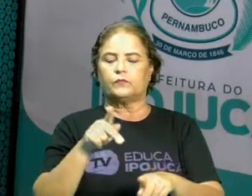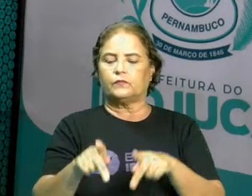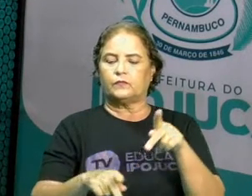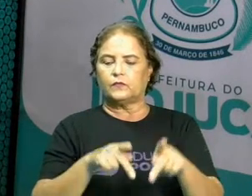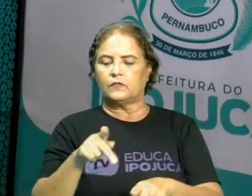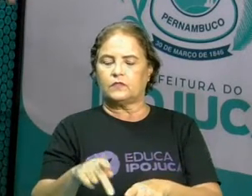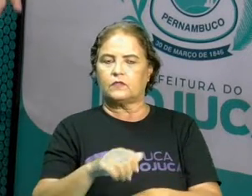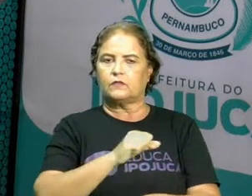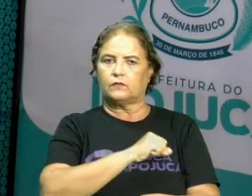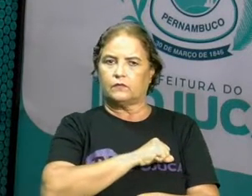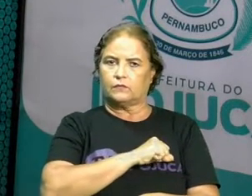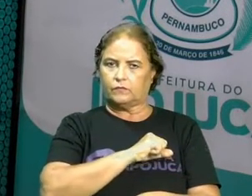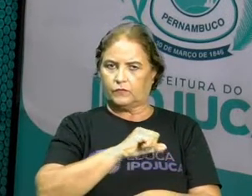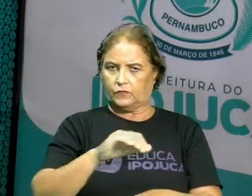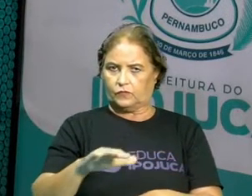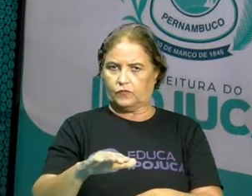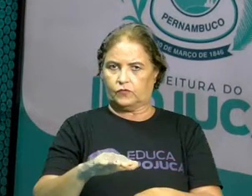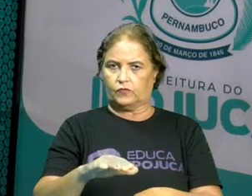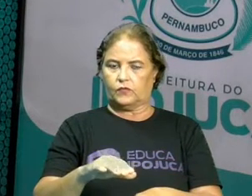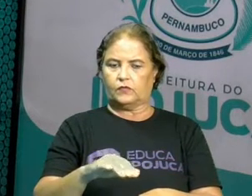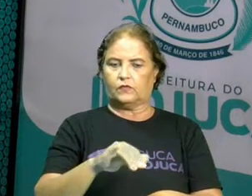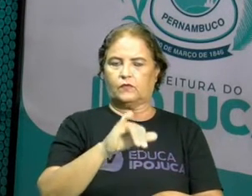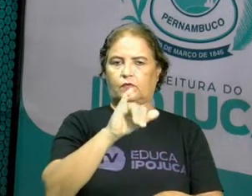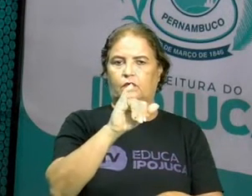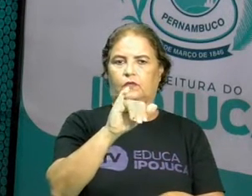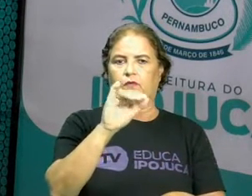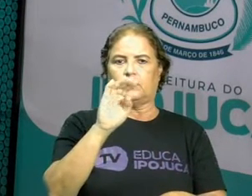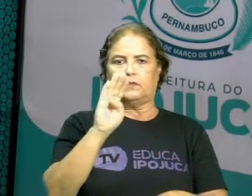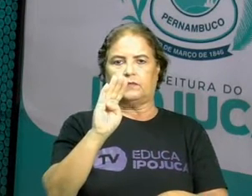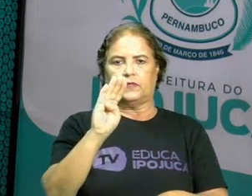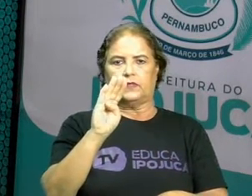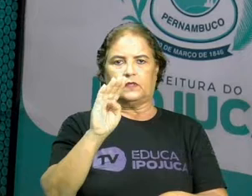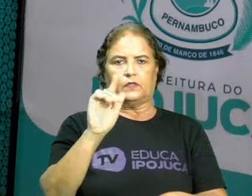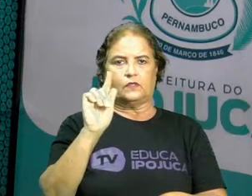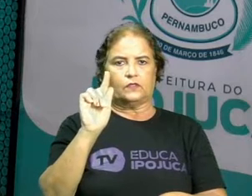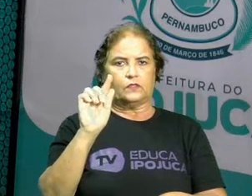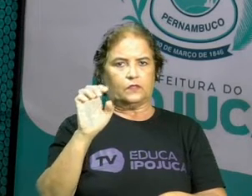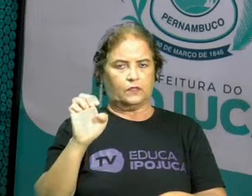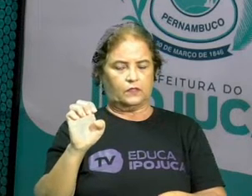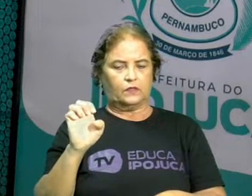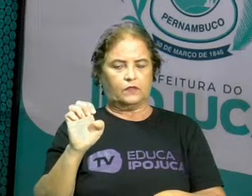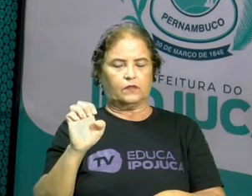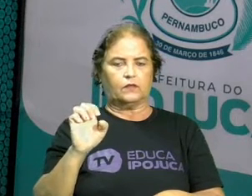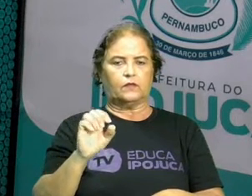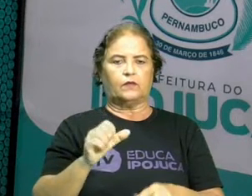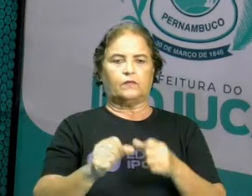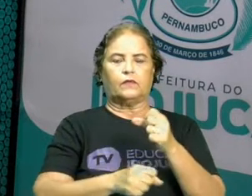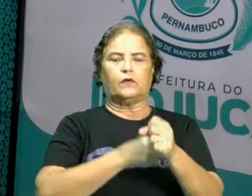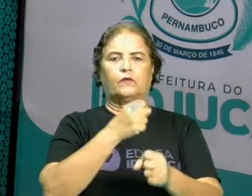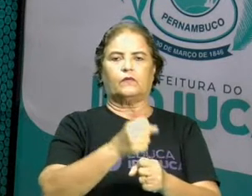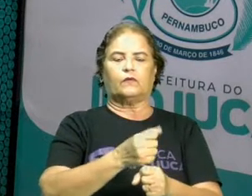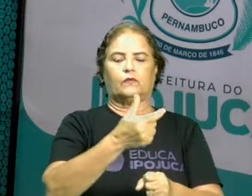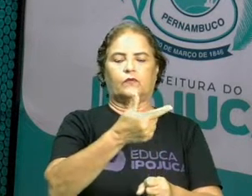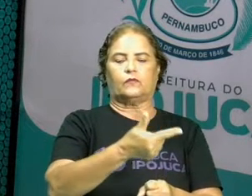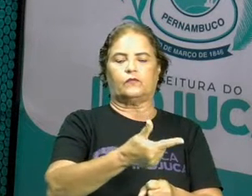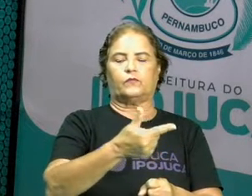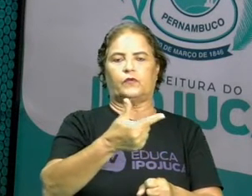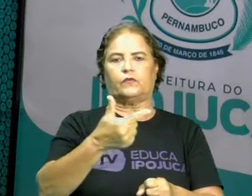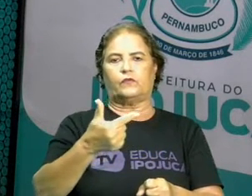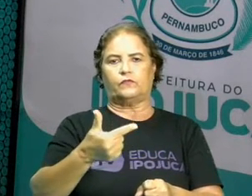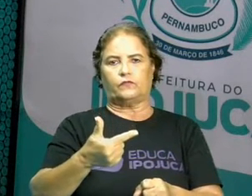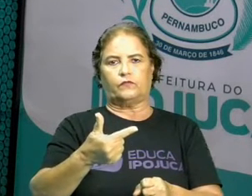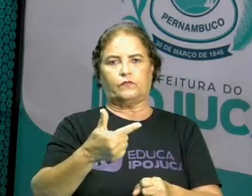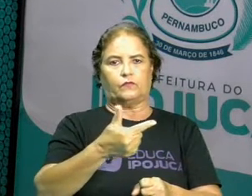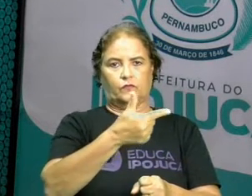Ipojuca, projetada pelo IBGE para o ano de 2021. O IBGE disse que em